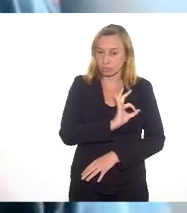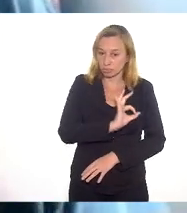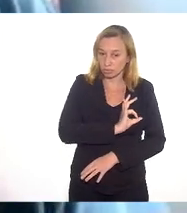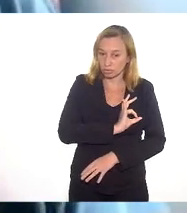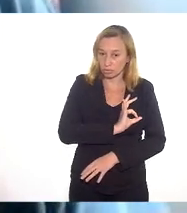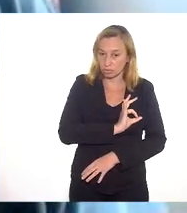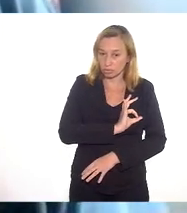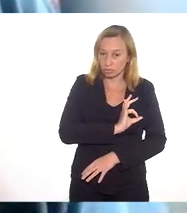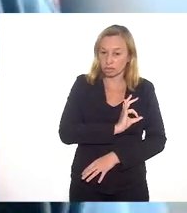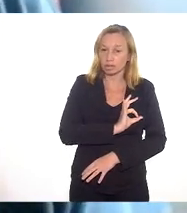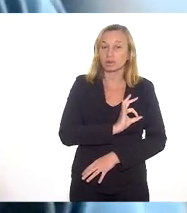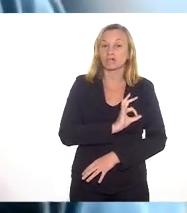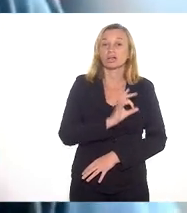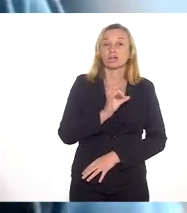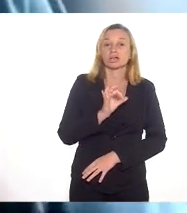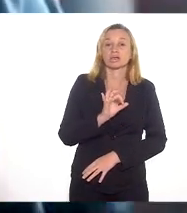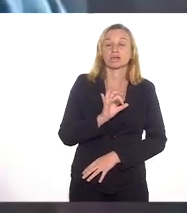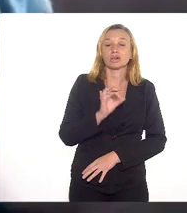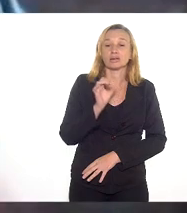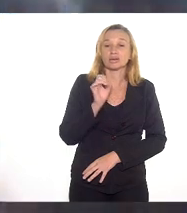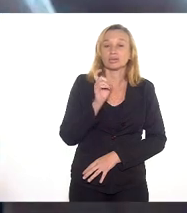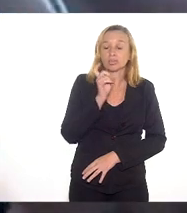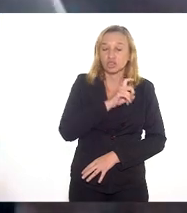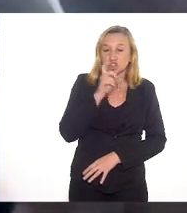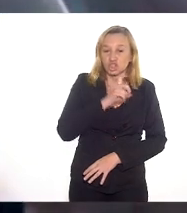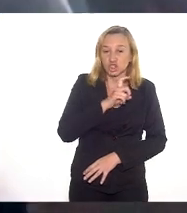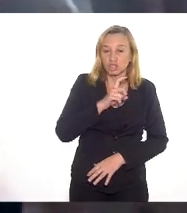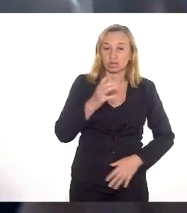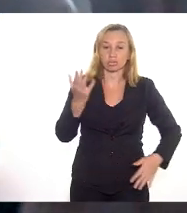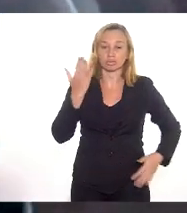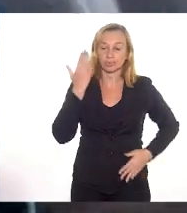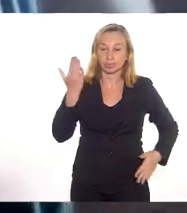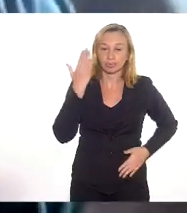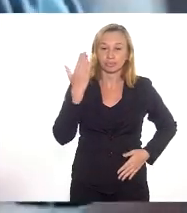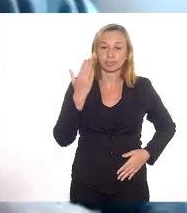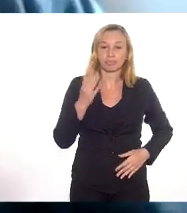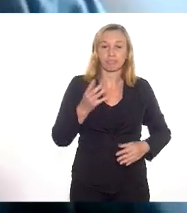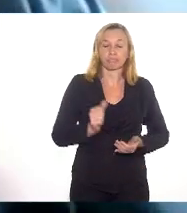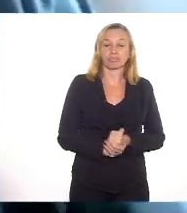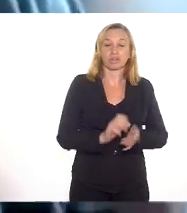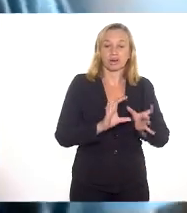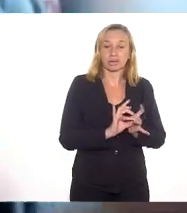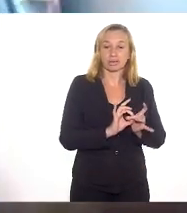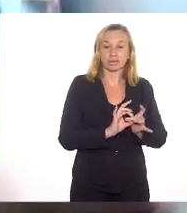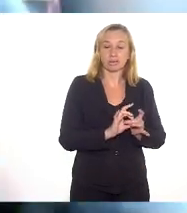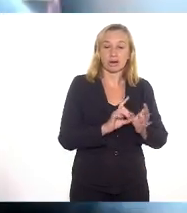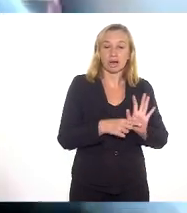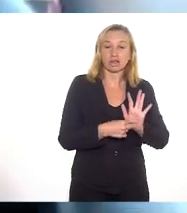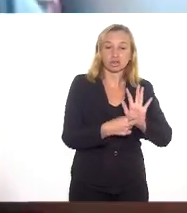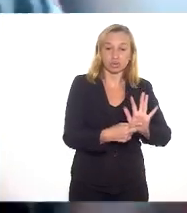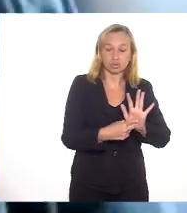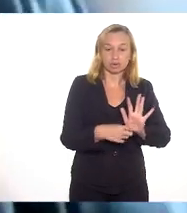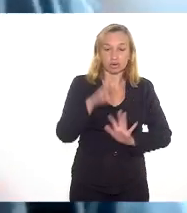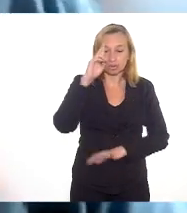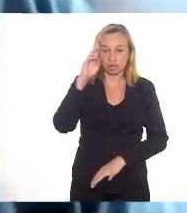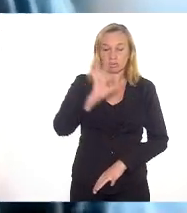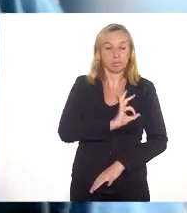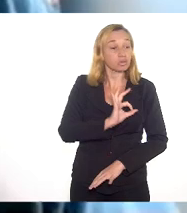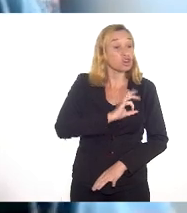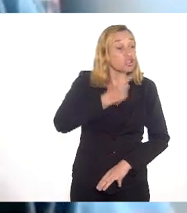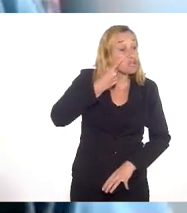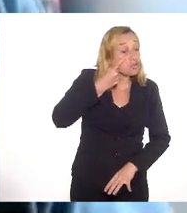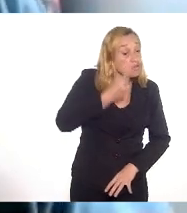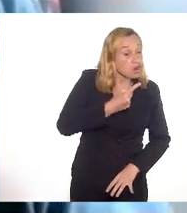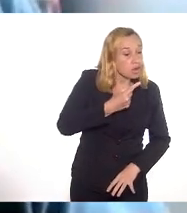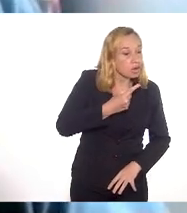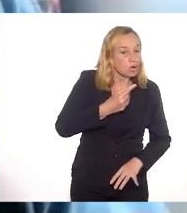dos traficantes, ele também permite a um comandante ver o vídeo da operação e corrigir a